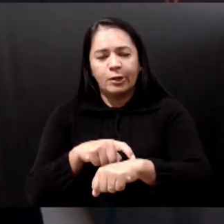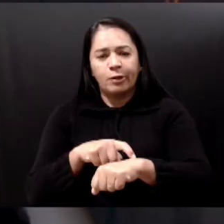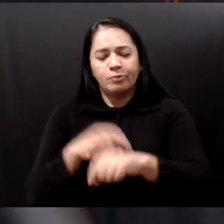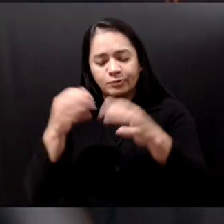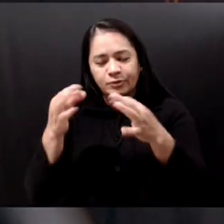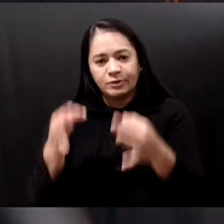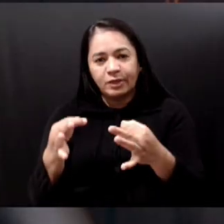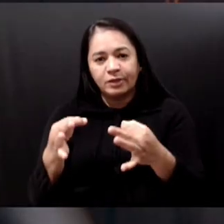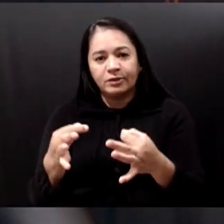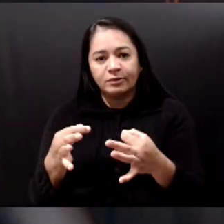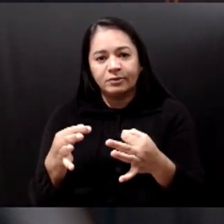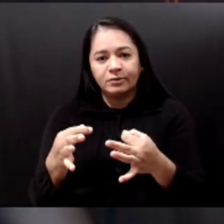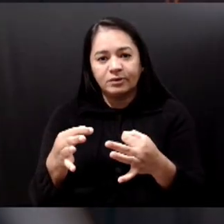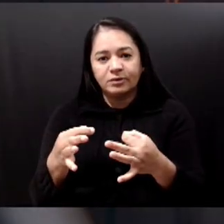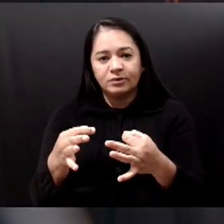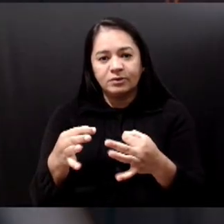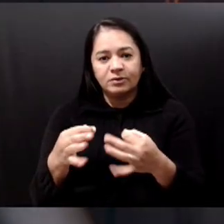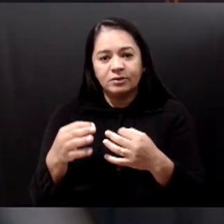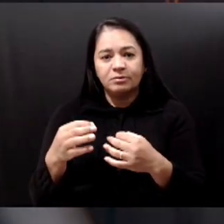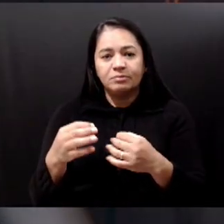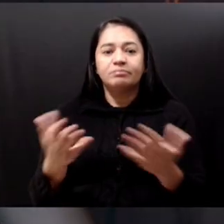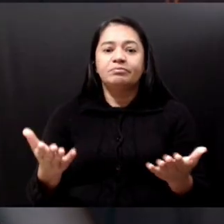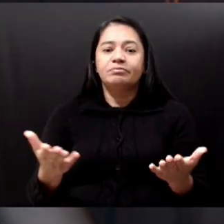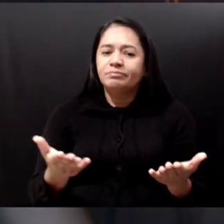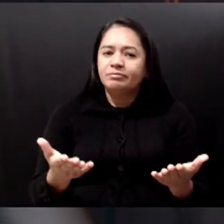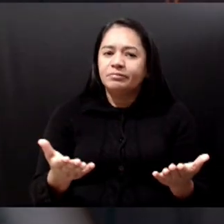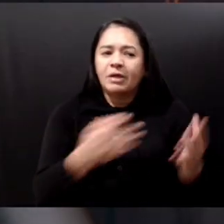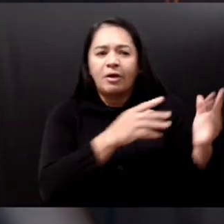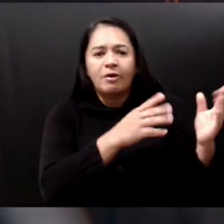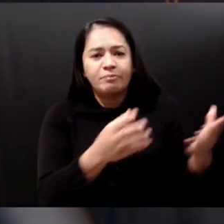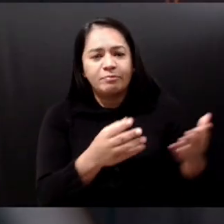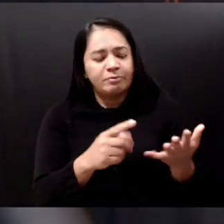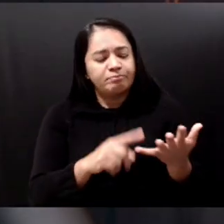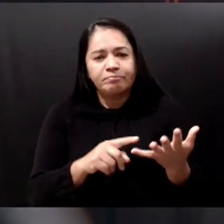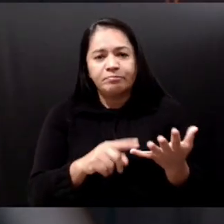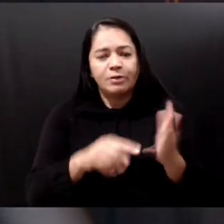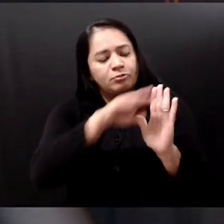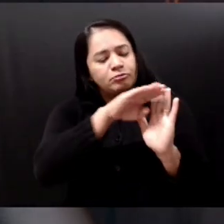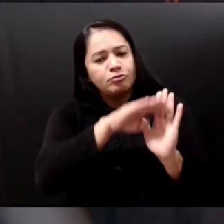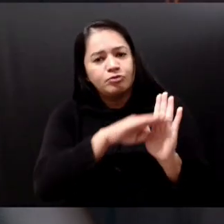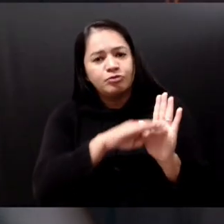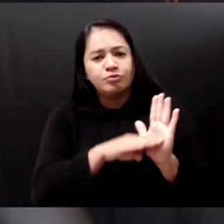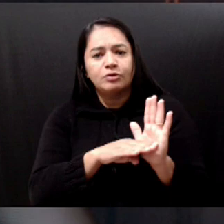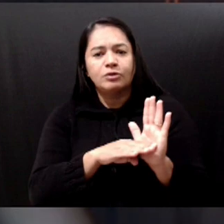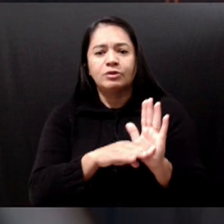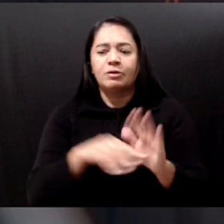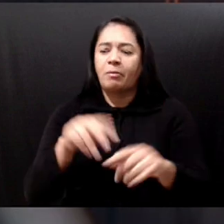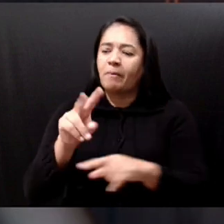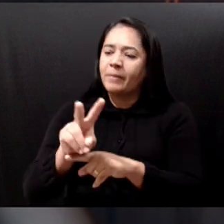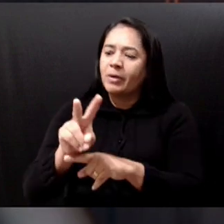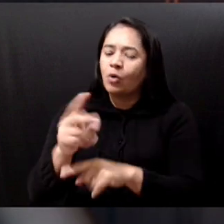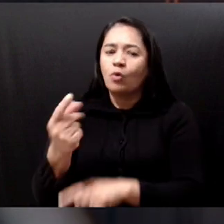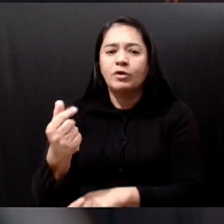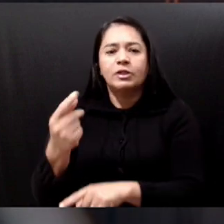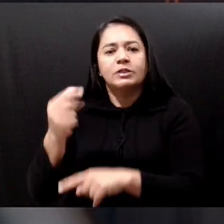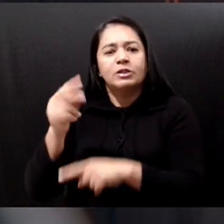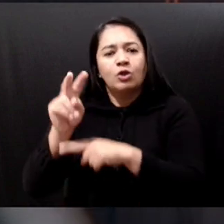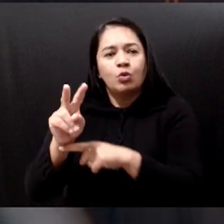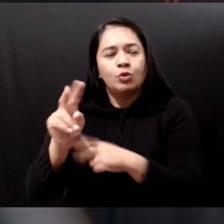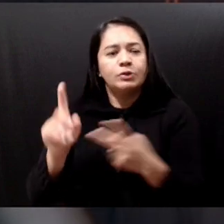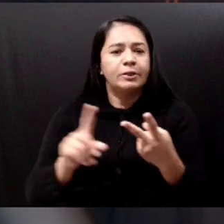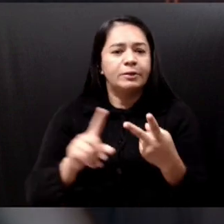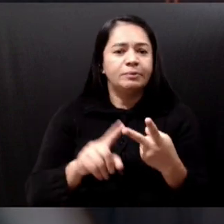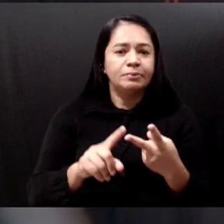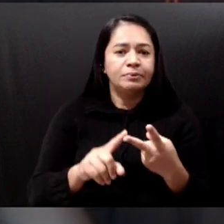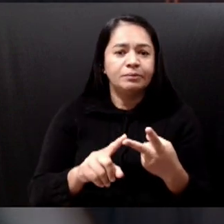para prospecção, ter um determinado tempo e hora para cuidar do financeiro, ter um determinado tempo e hora para cuidar